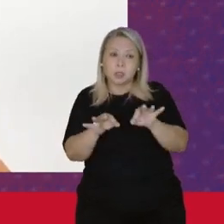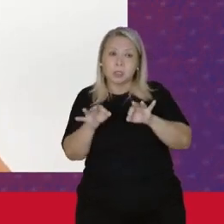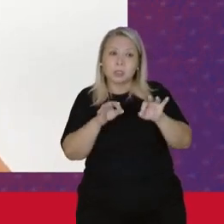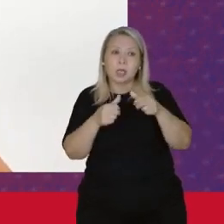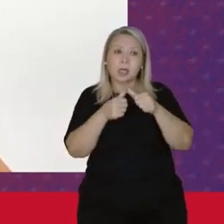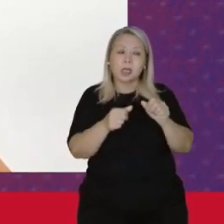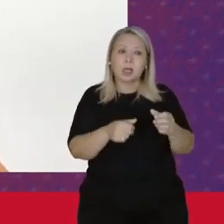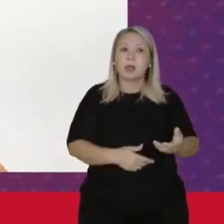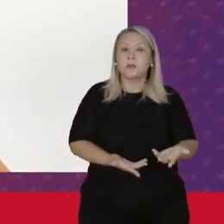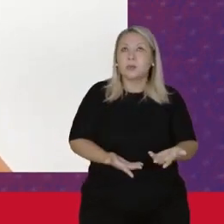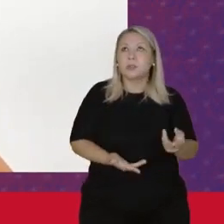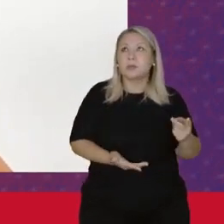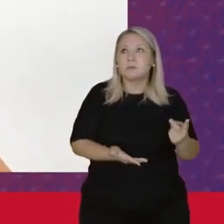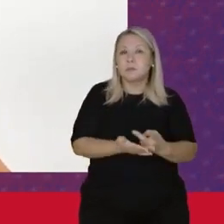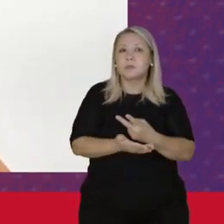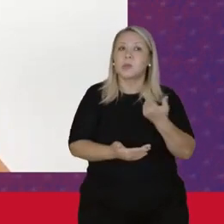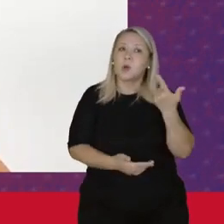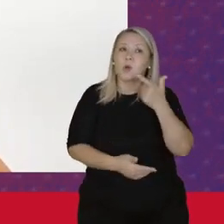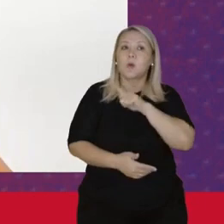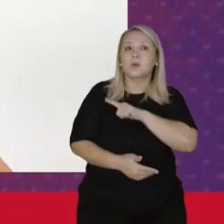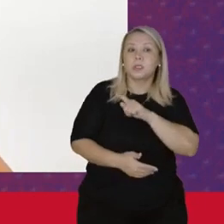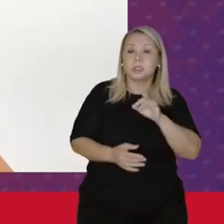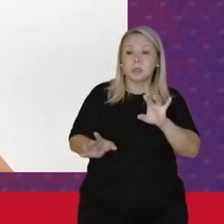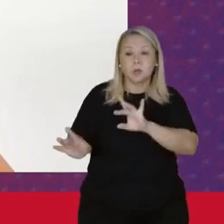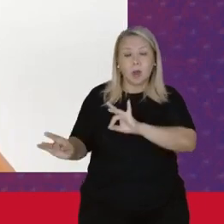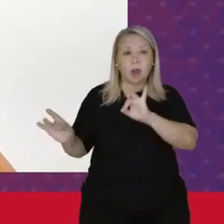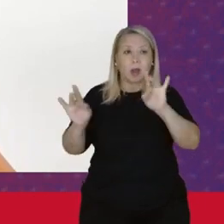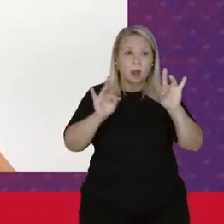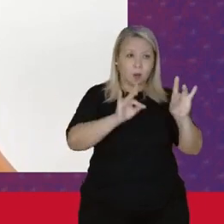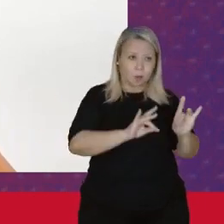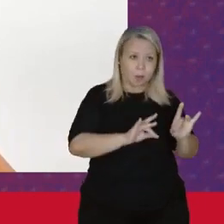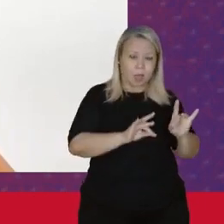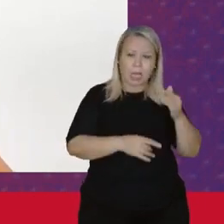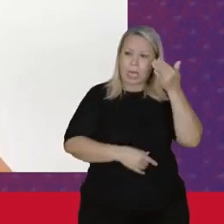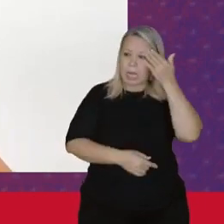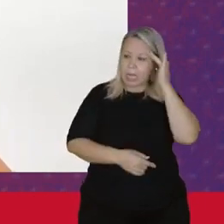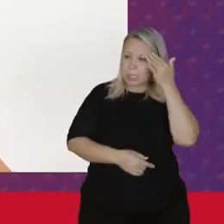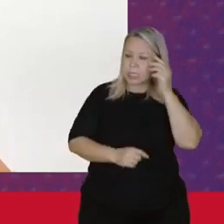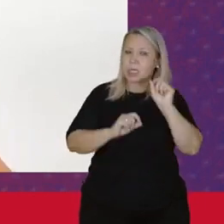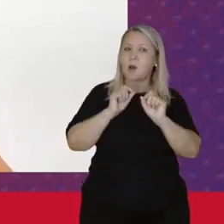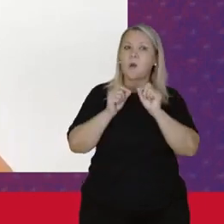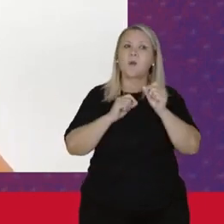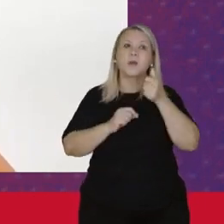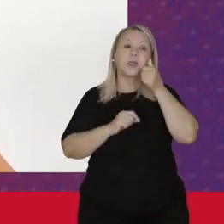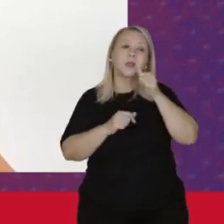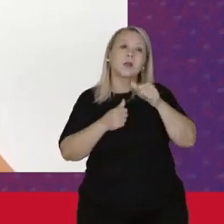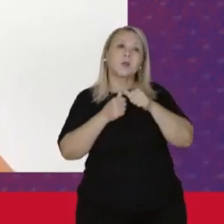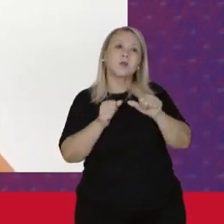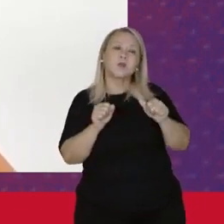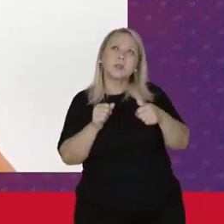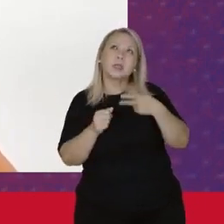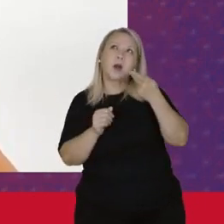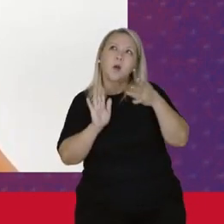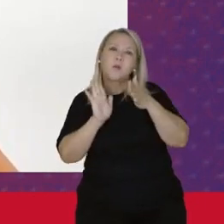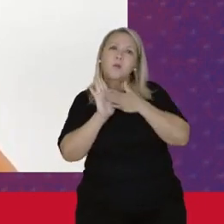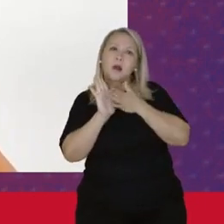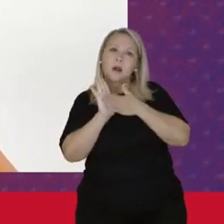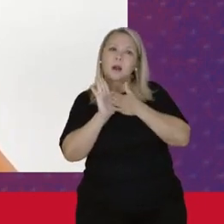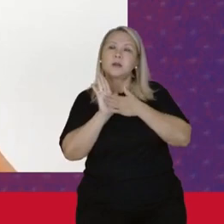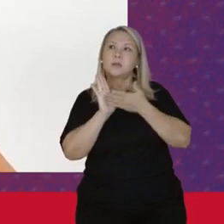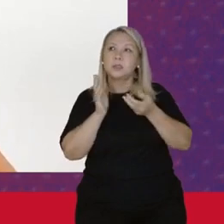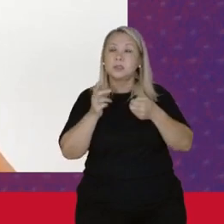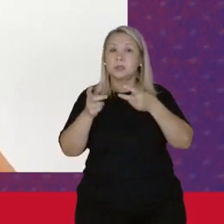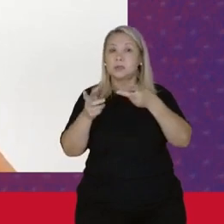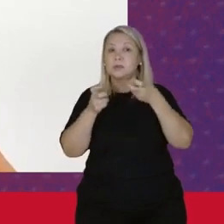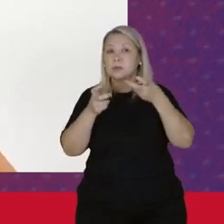estamos conseguindo acompanhar e estamos conseguindo entender o que é que as mulheres estão pautando na perspectiva